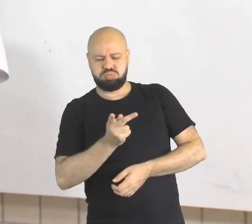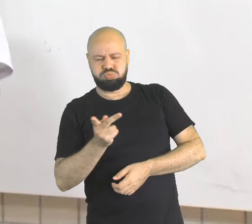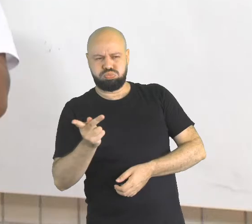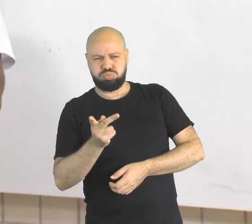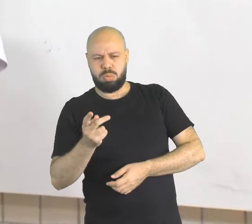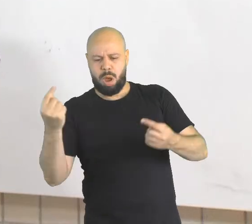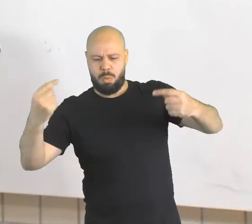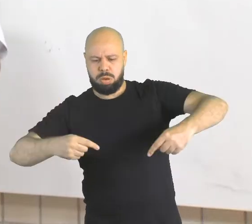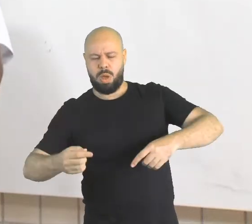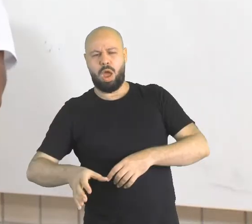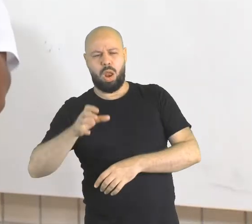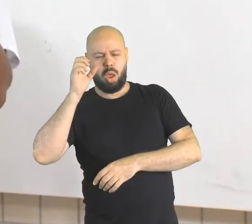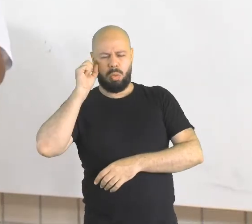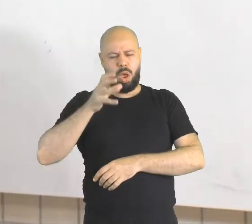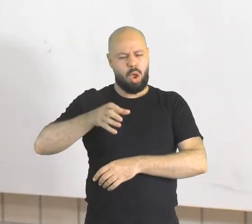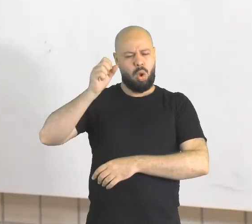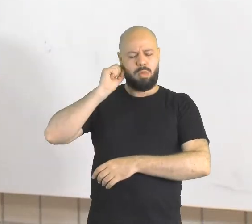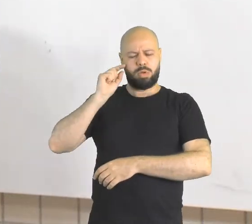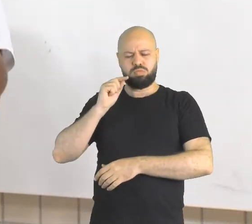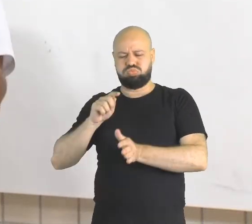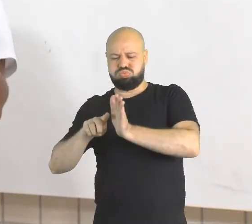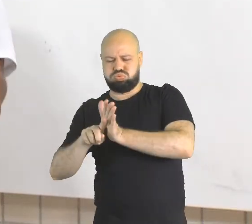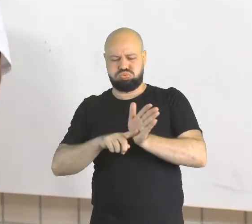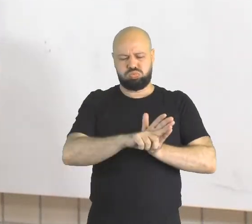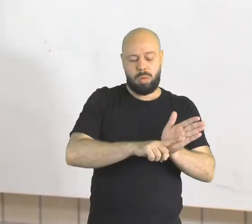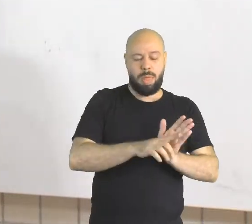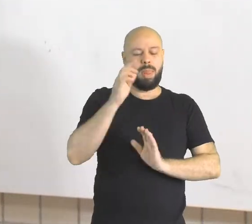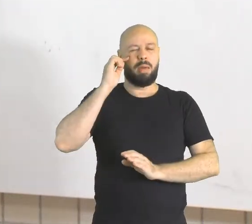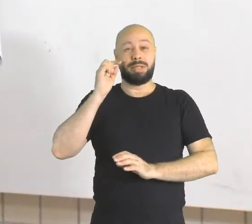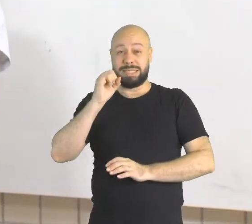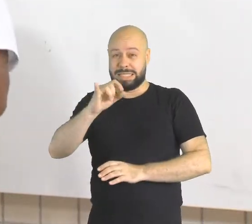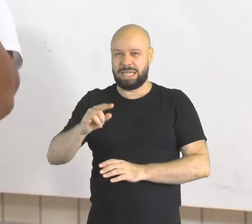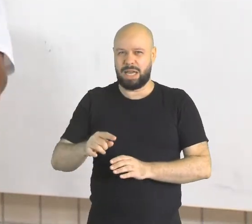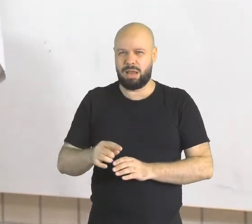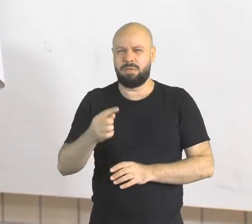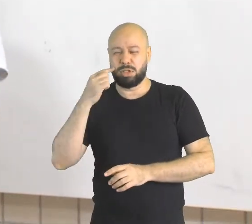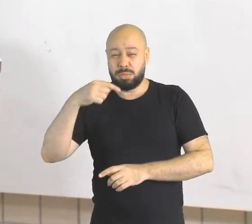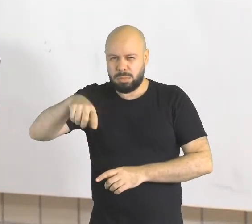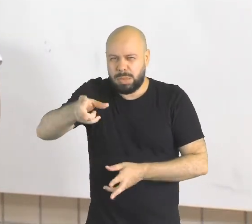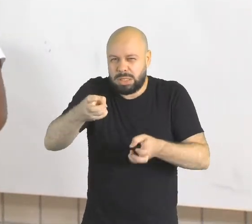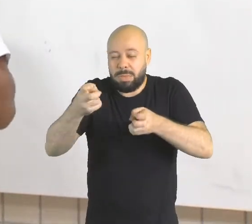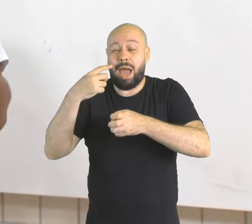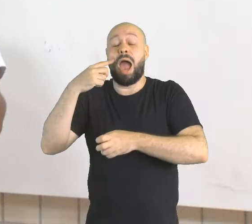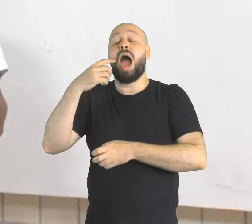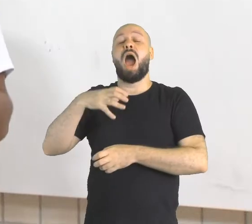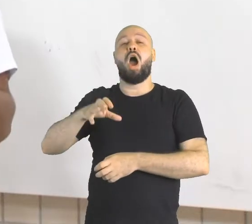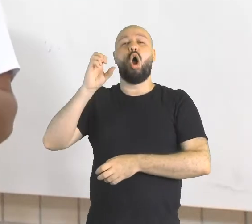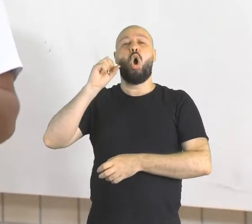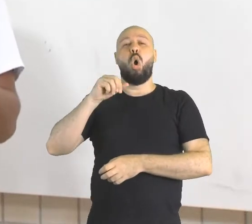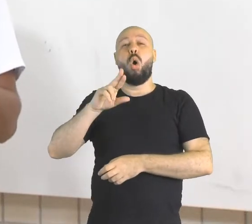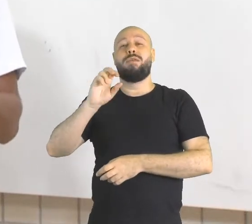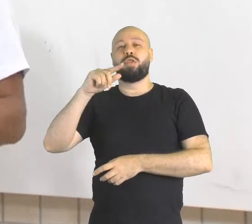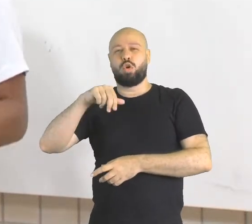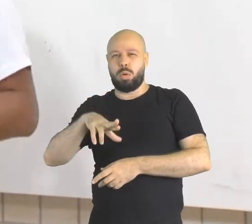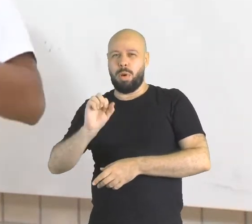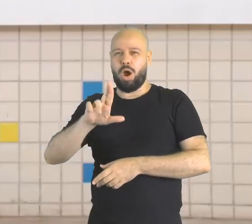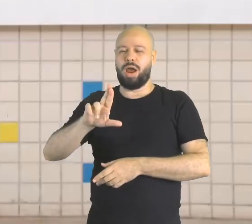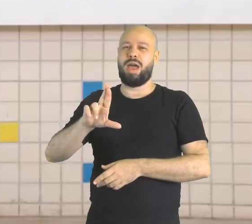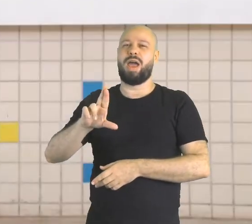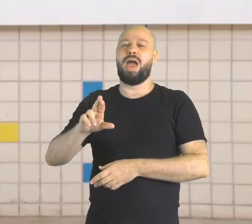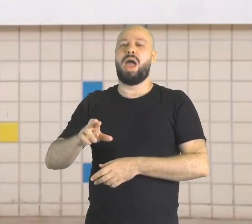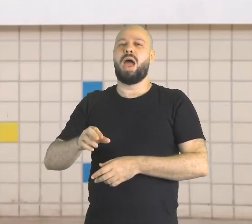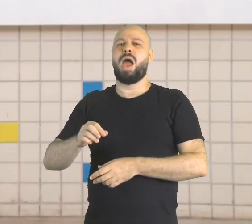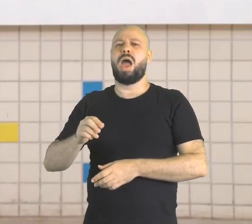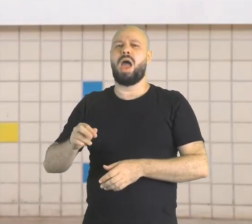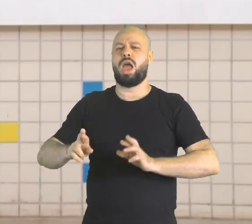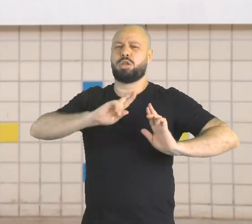é? Então, se vocês analisarem por esse lado, o ouvidor-mor é a pessoa responsável pela justiça. Por outro